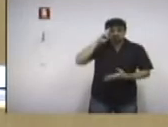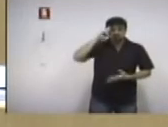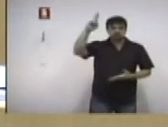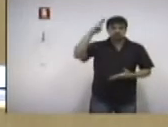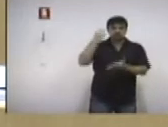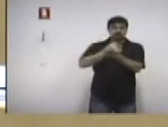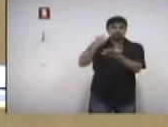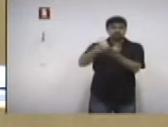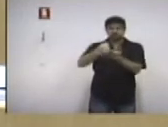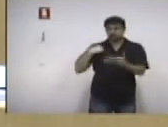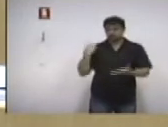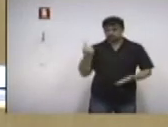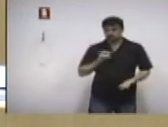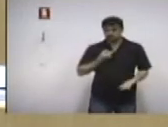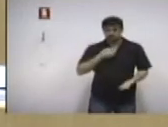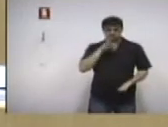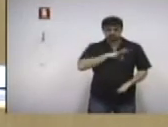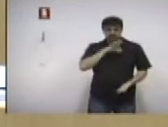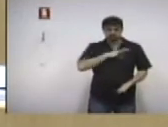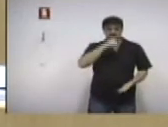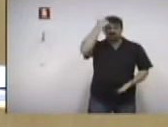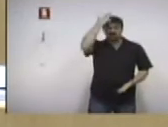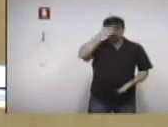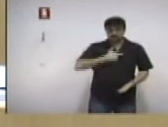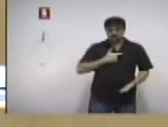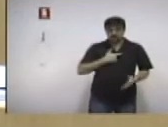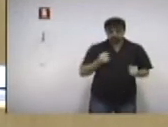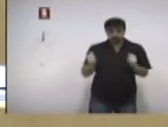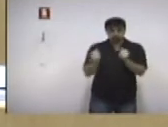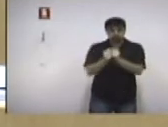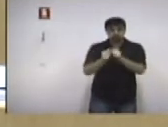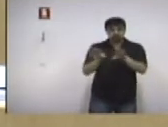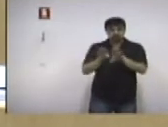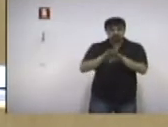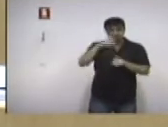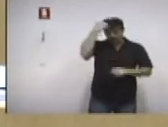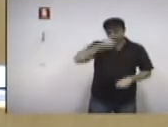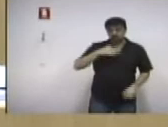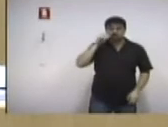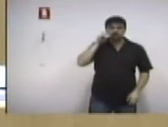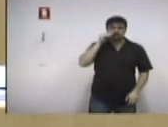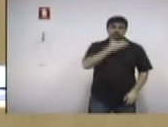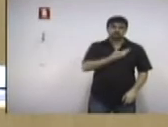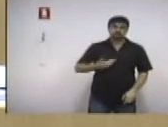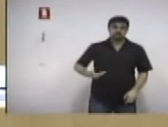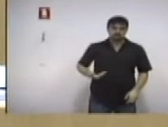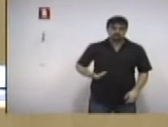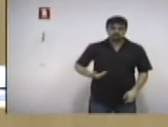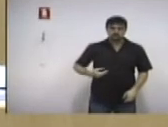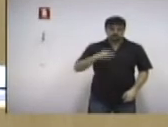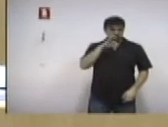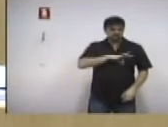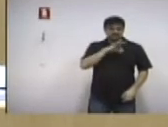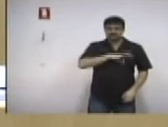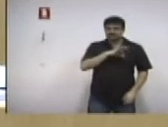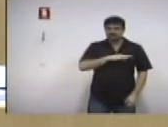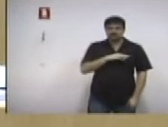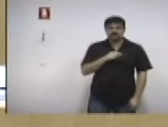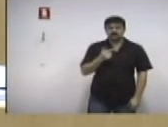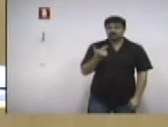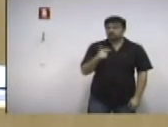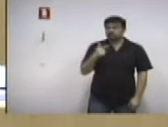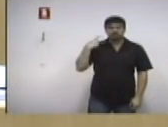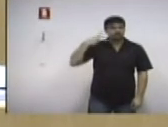chefia e o nosso pagamento me incluo nesse total porque e agora pública não recebo o salário